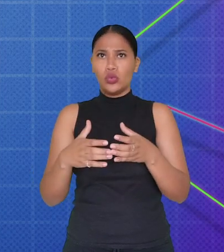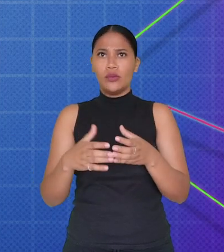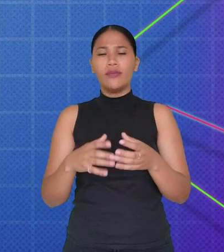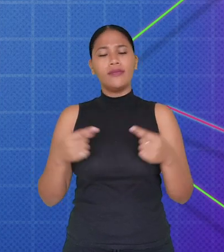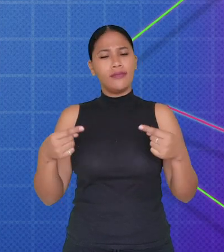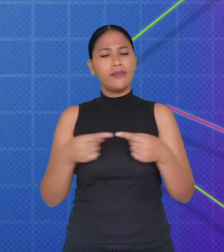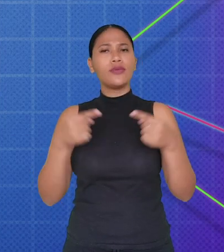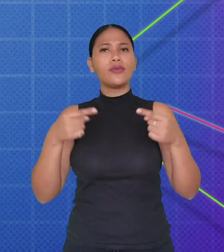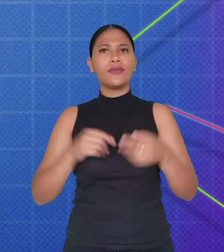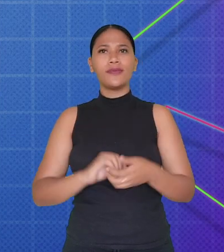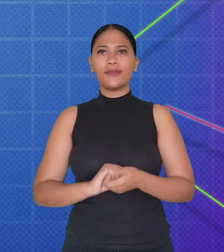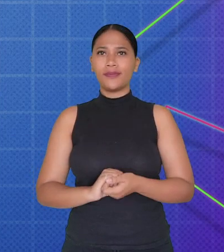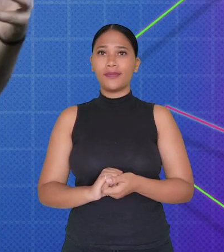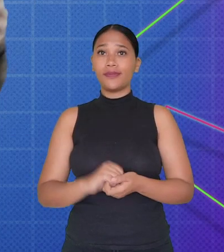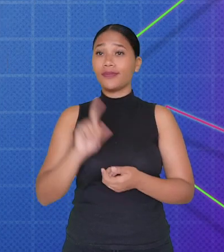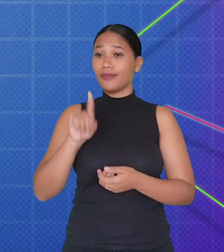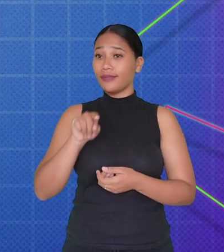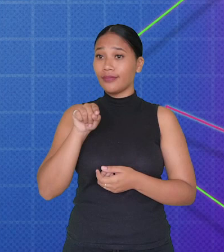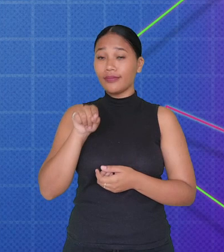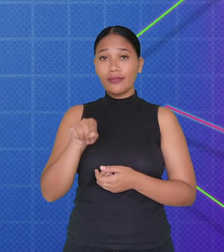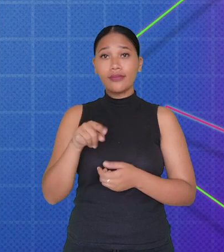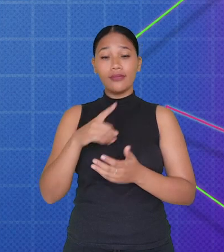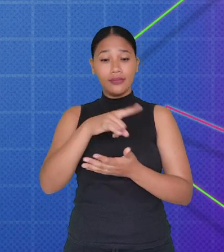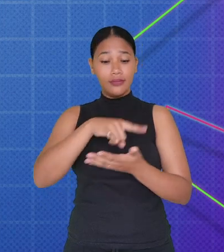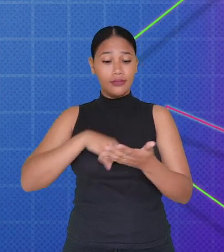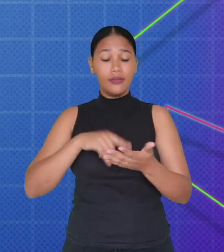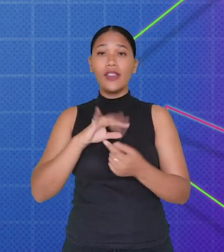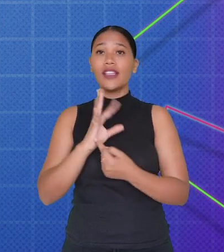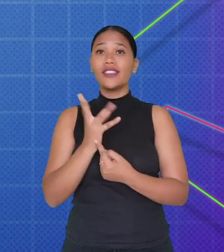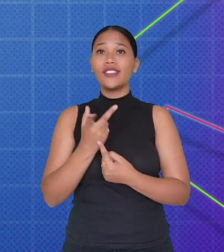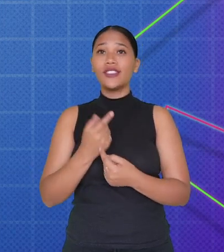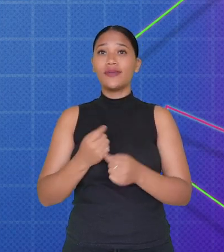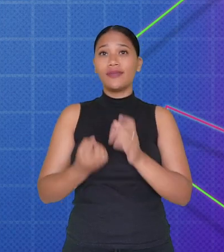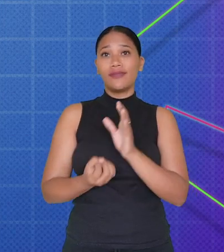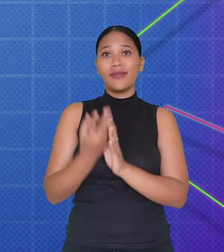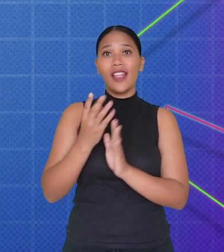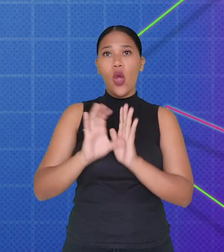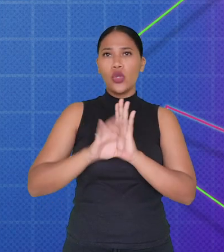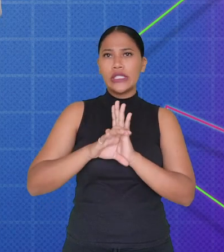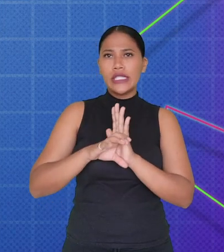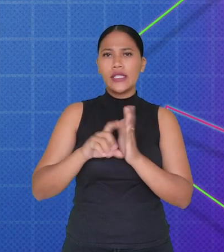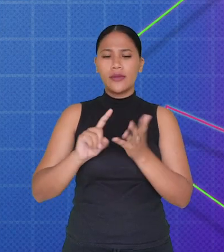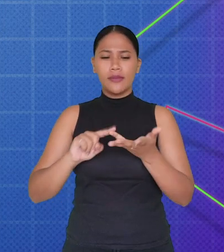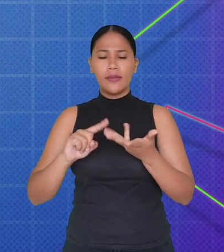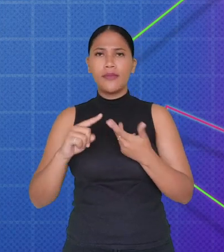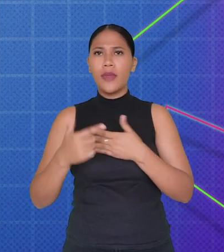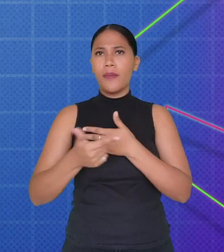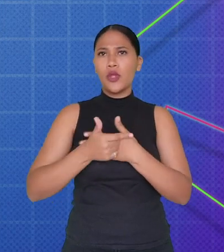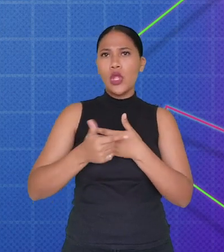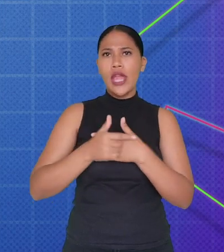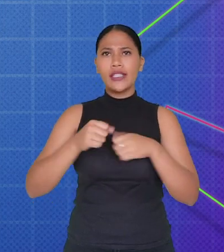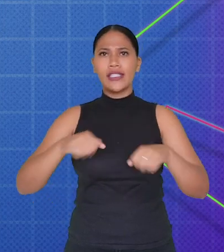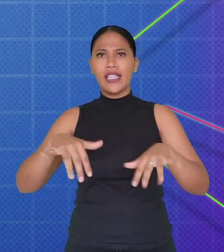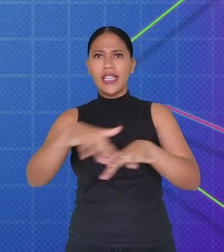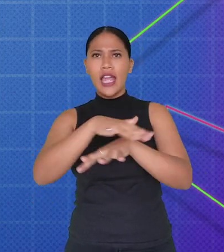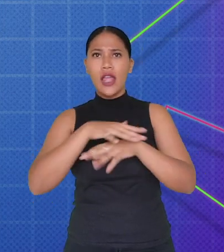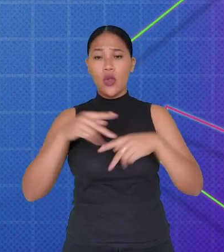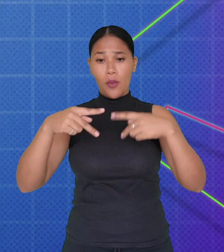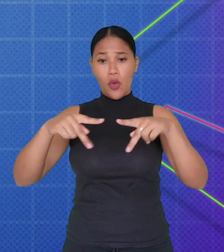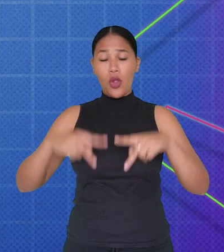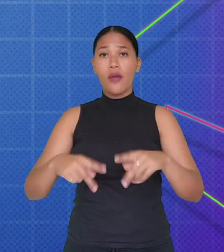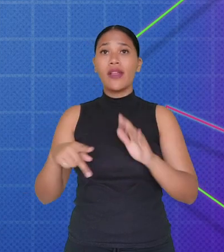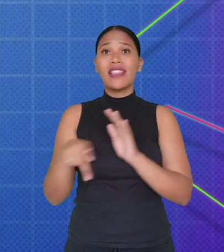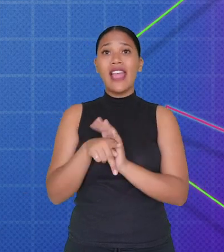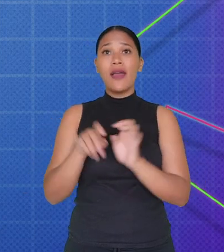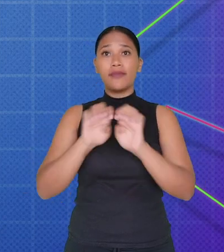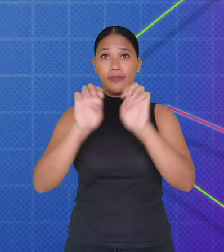conjunto de forma alinhada é por meio desse documento que os artistas podem criar as artes conceituais dos personagens e cenários o